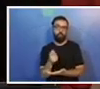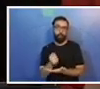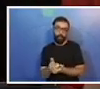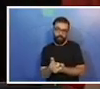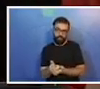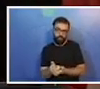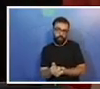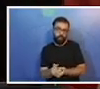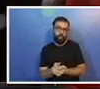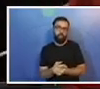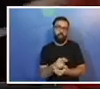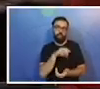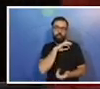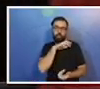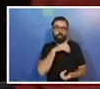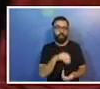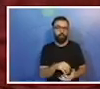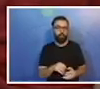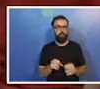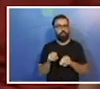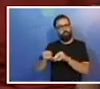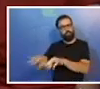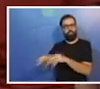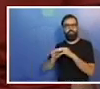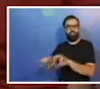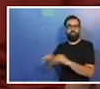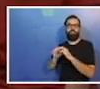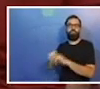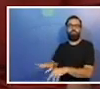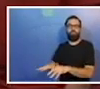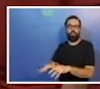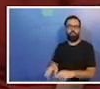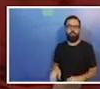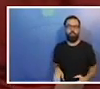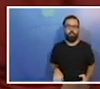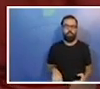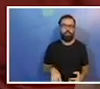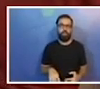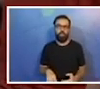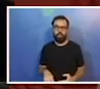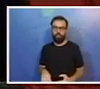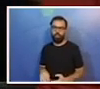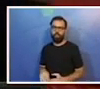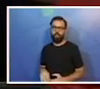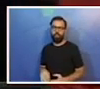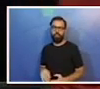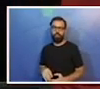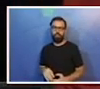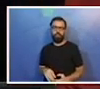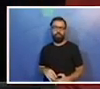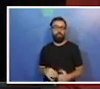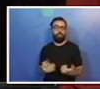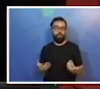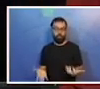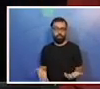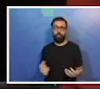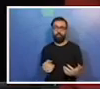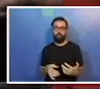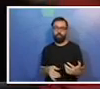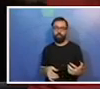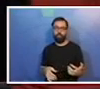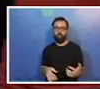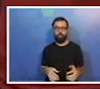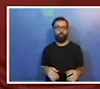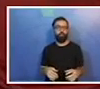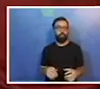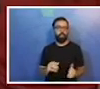se tornaram agressivos e fora do seu habitat natural. Como esses animais se adaptaram